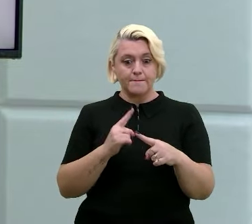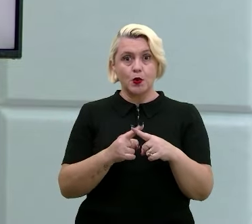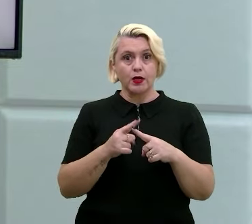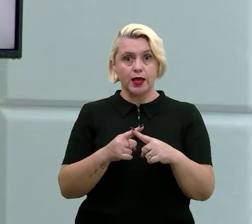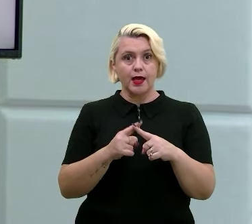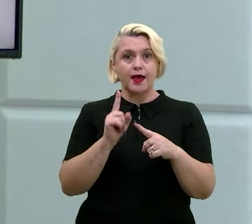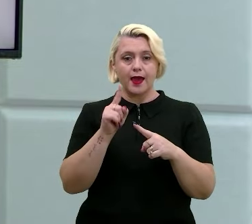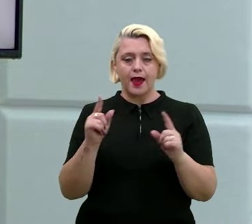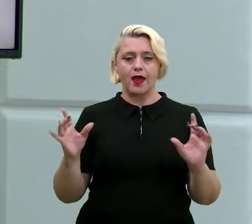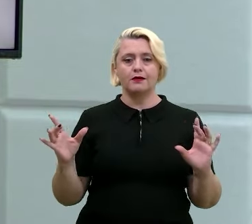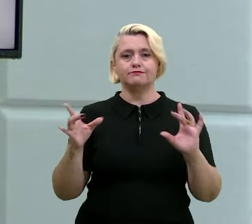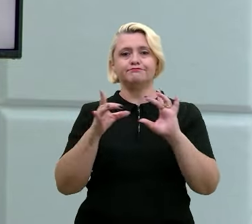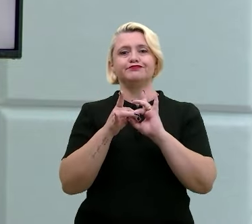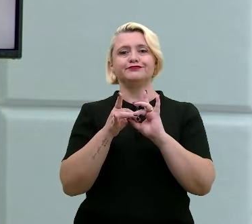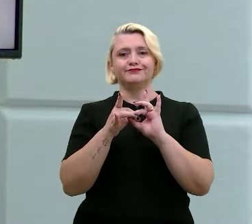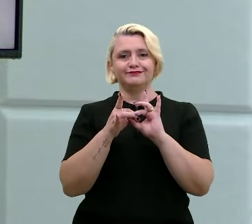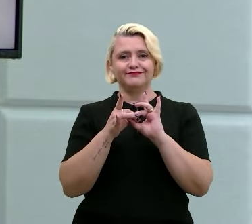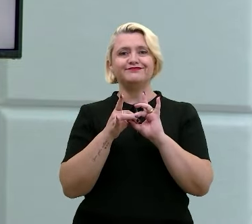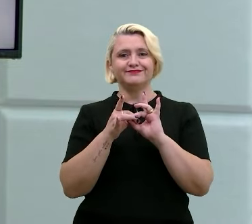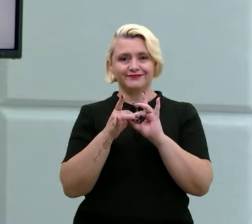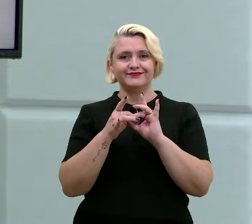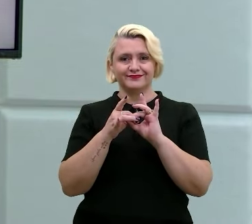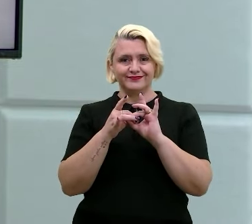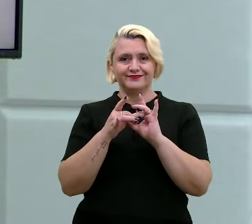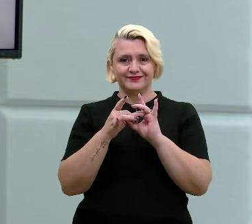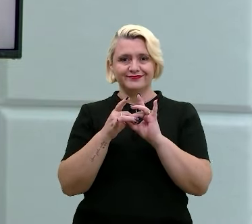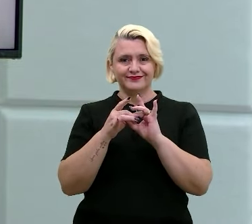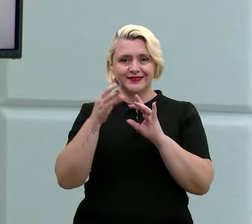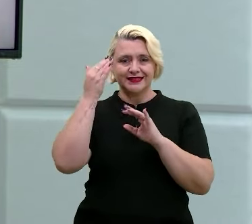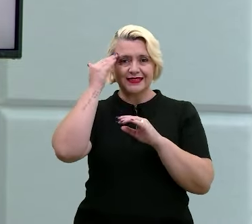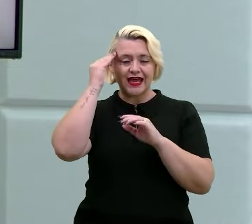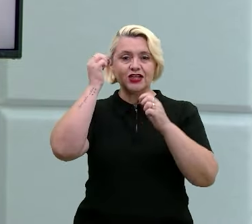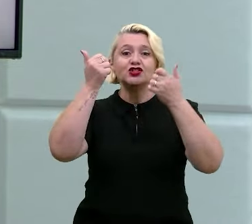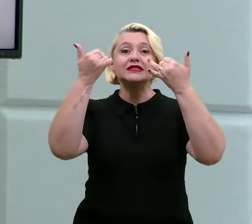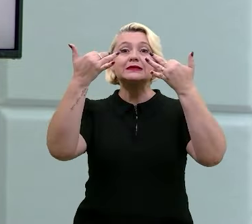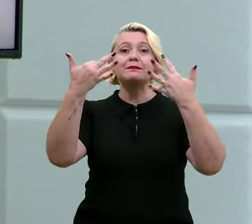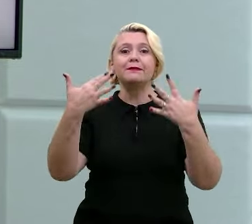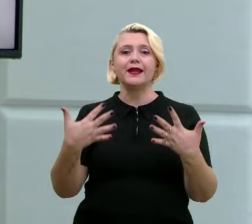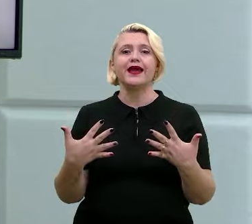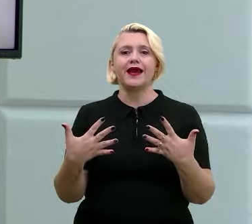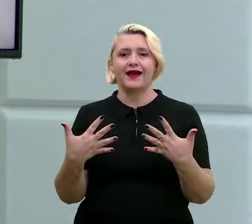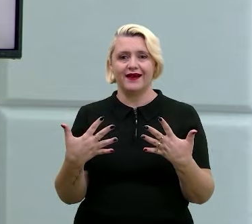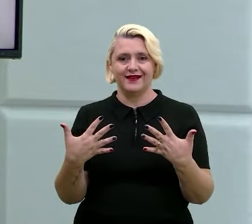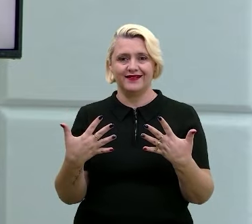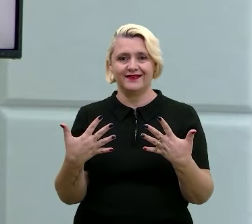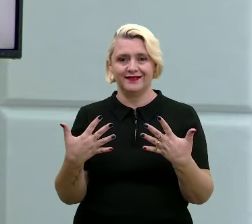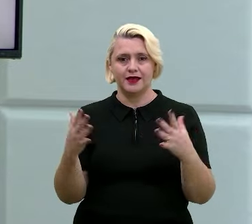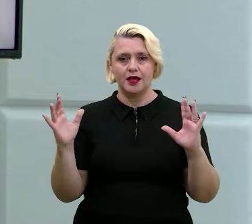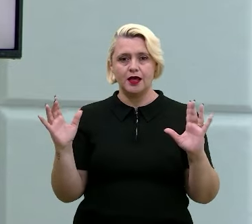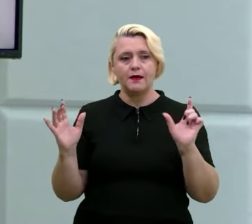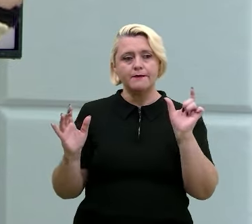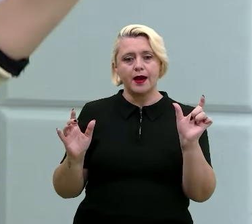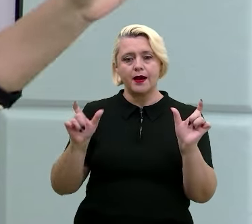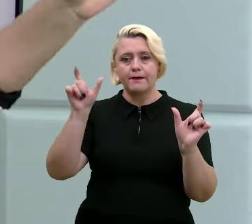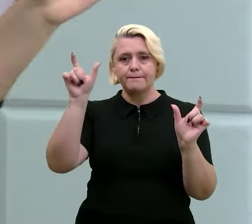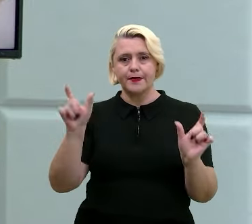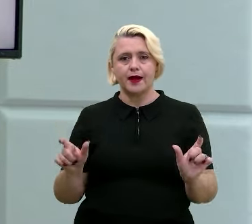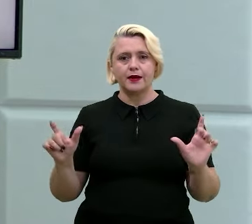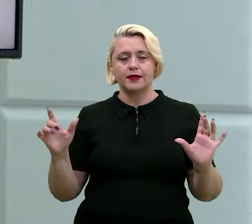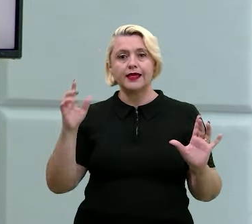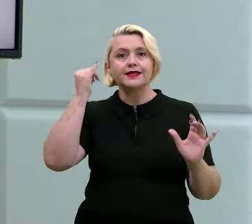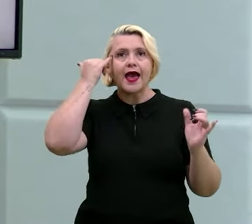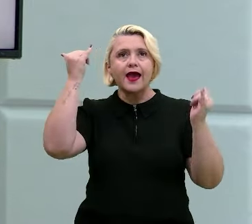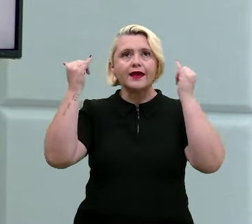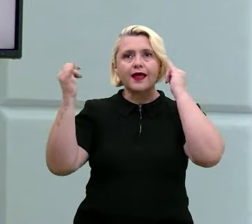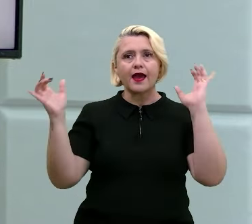essa palavrinha é um conectivo. Ele faz a articulação, ele faz a ligação entre as duas